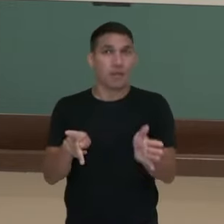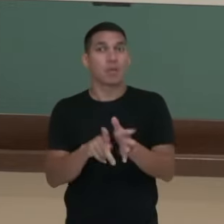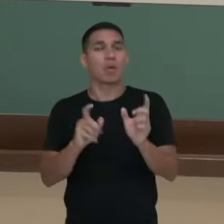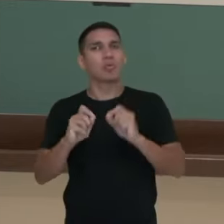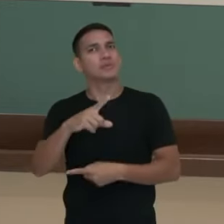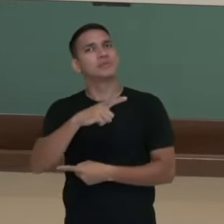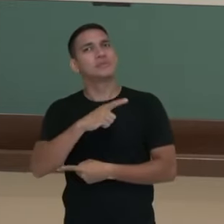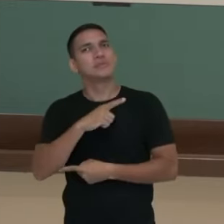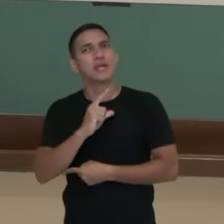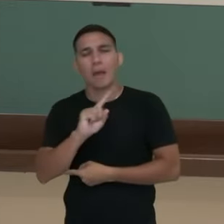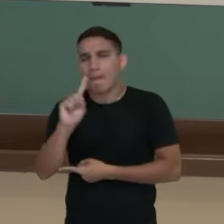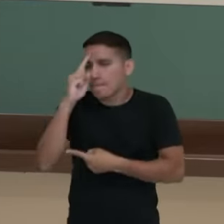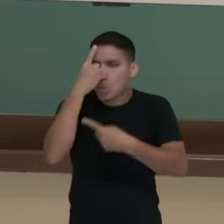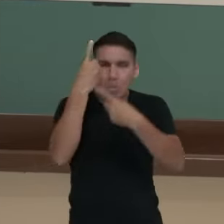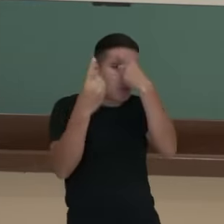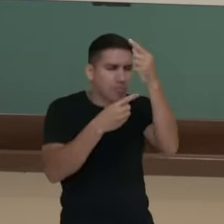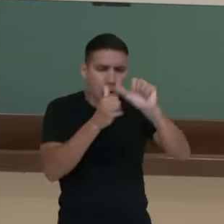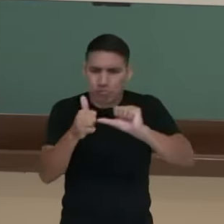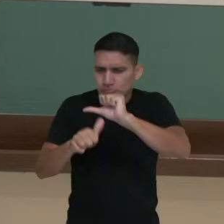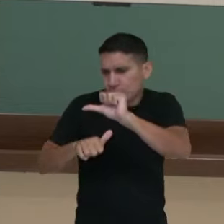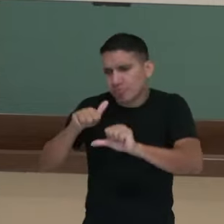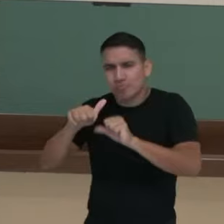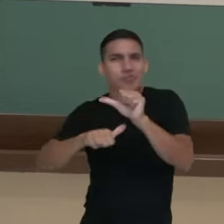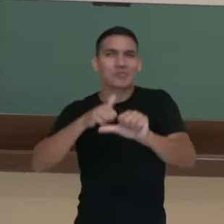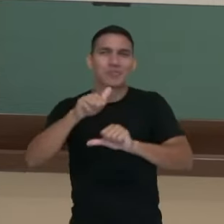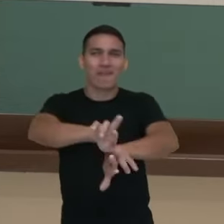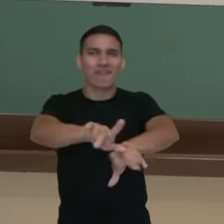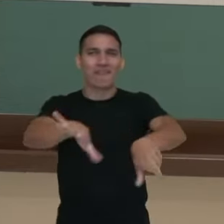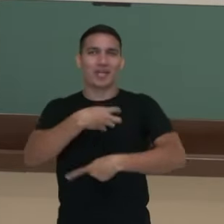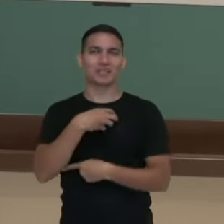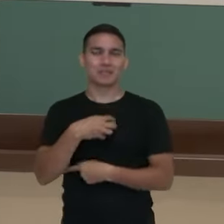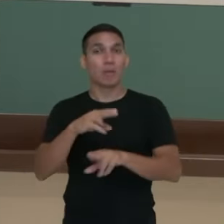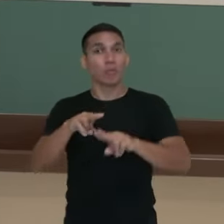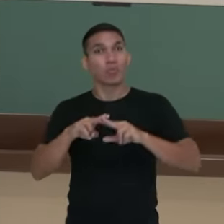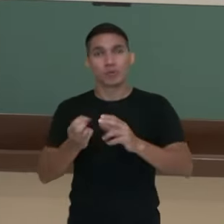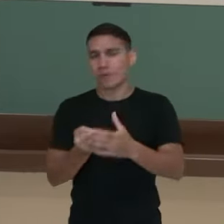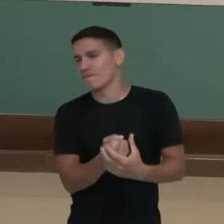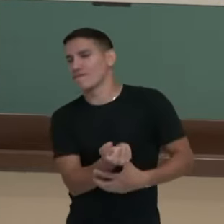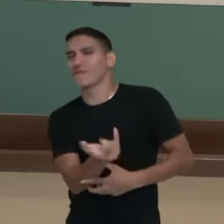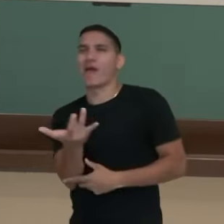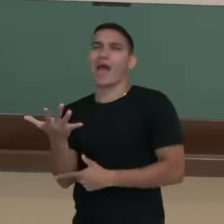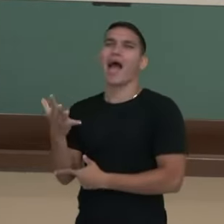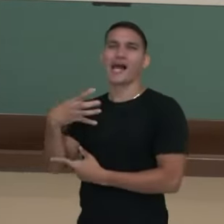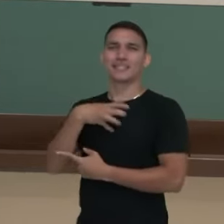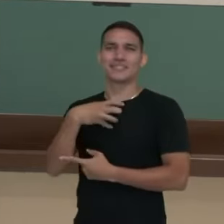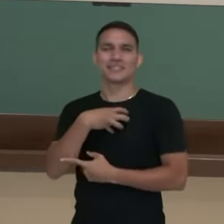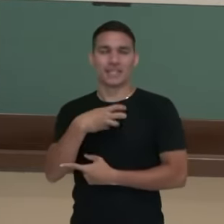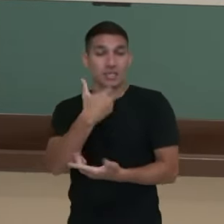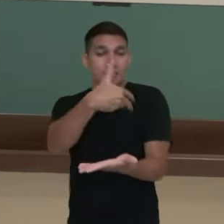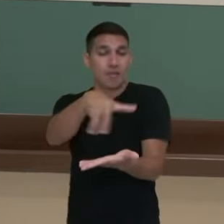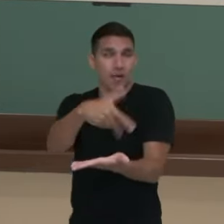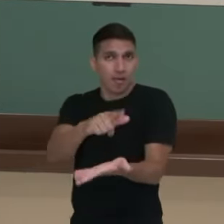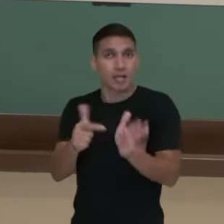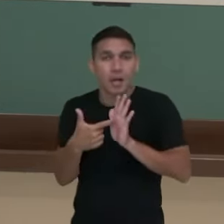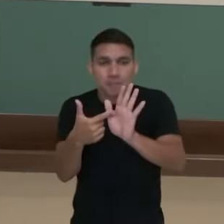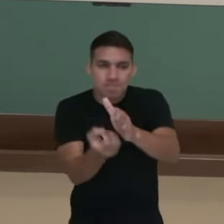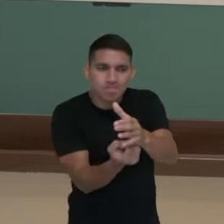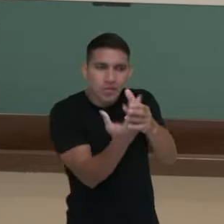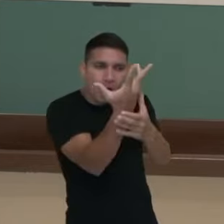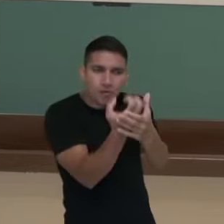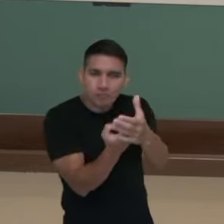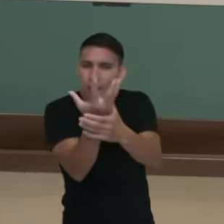se recriando várias vezes. Então, vários estilos, várias formas de dança foram aparecendo